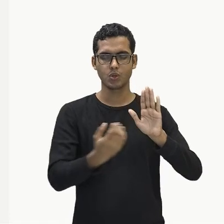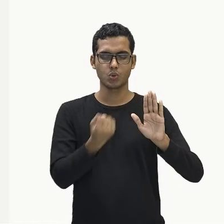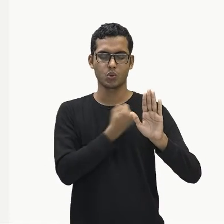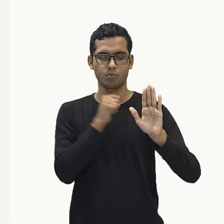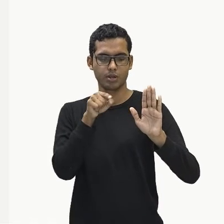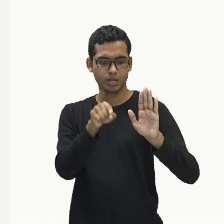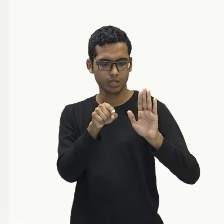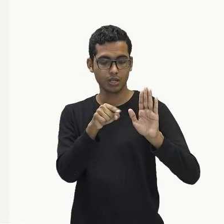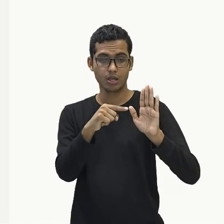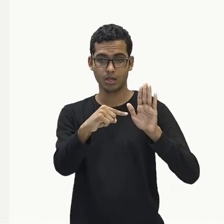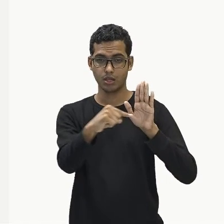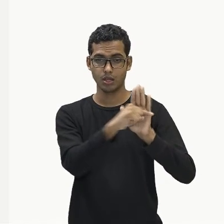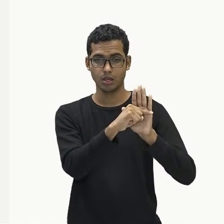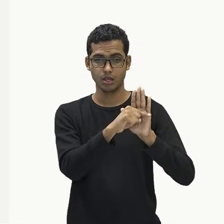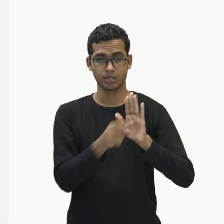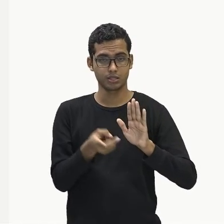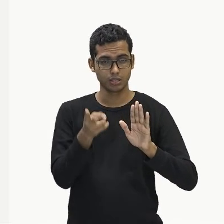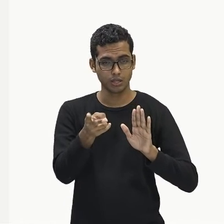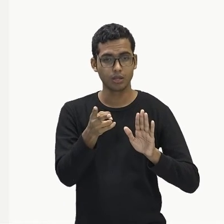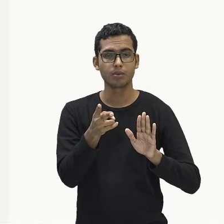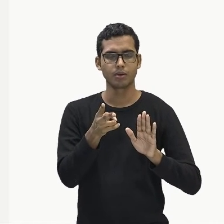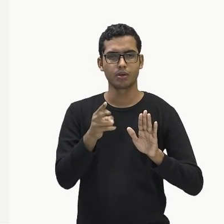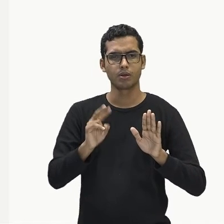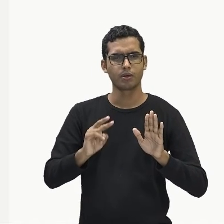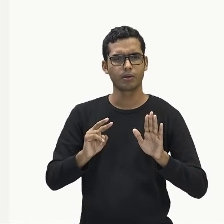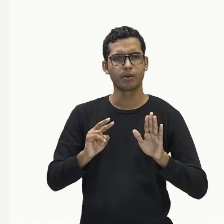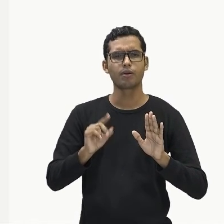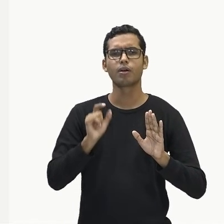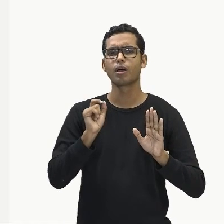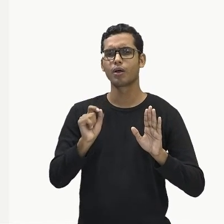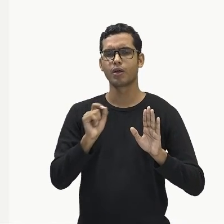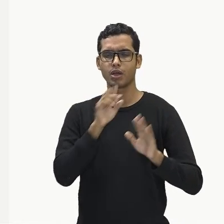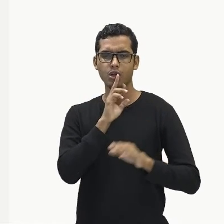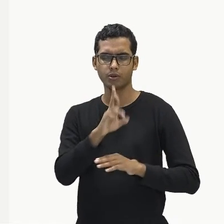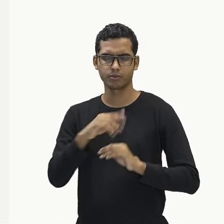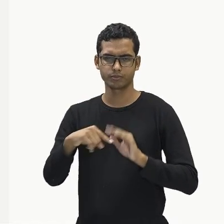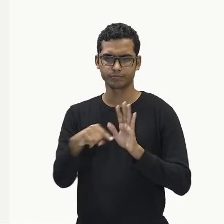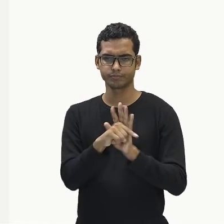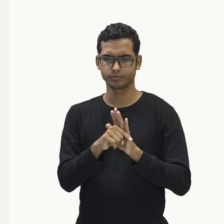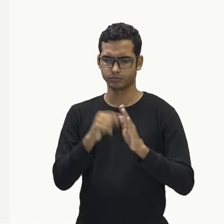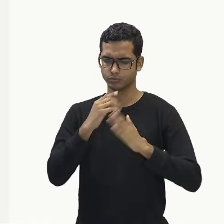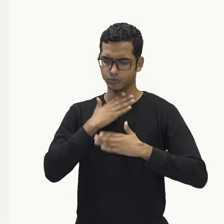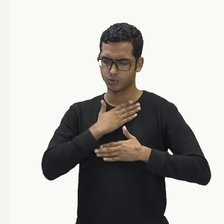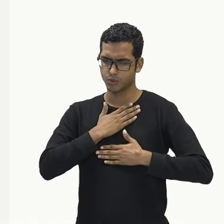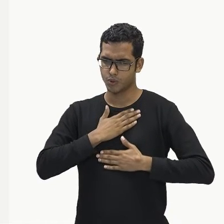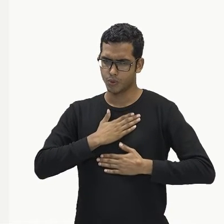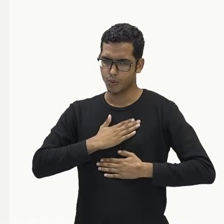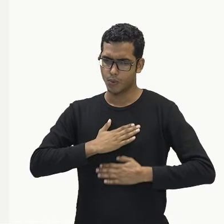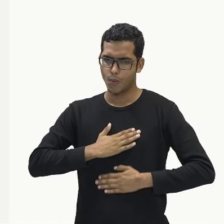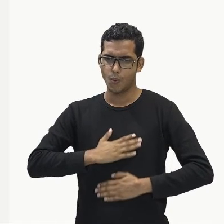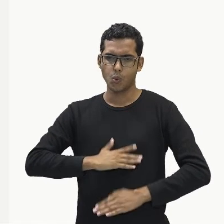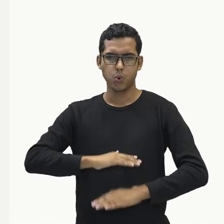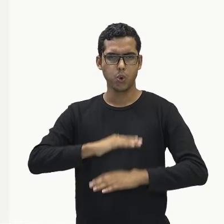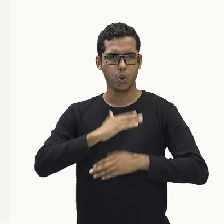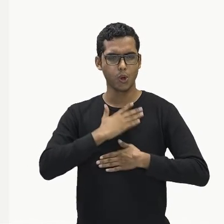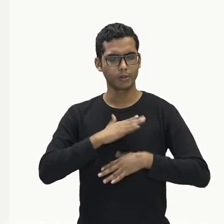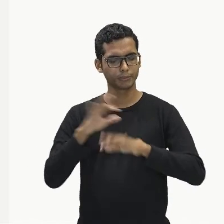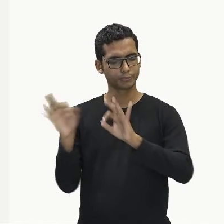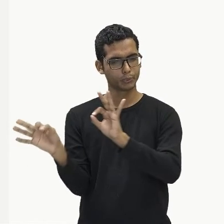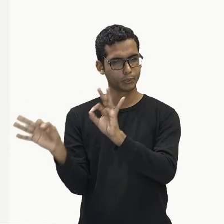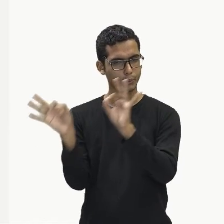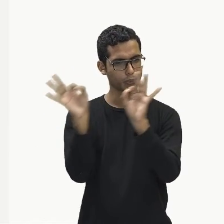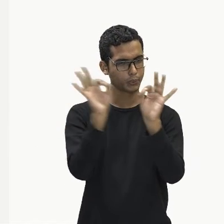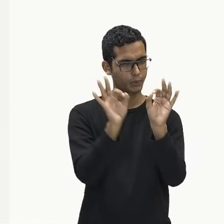potência sempre será negativa. Calma, vamos lá. Agora ler de novo, destacando as